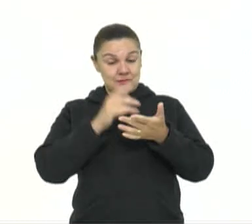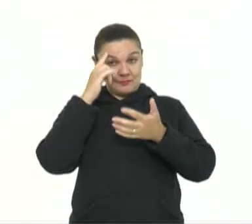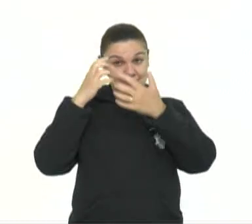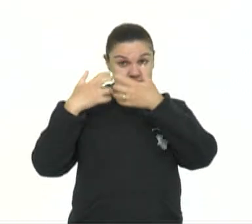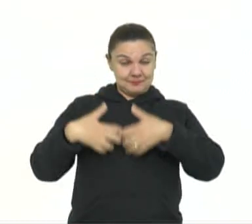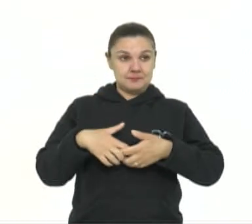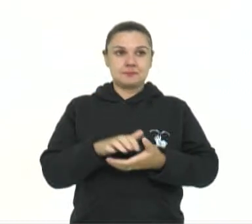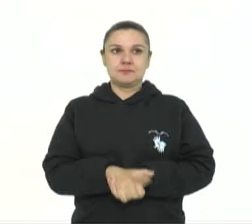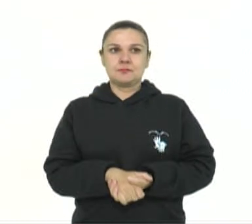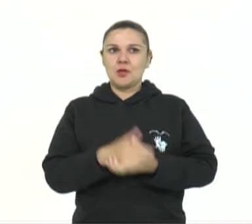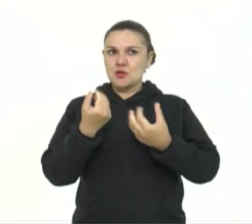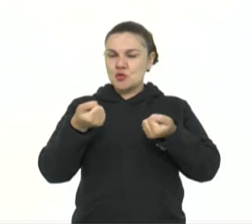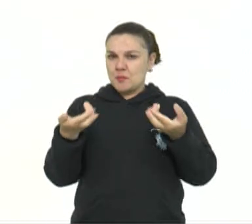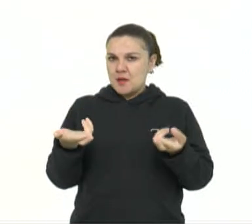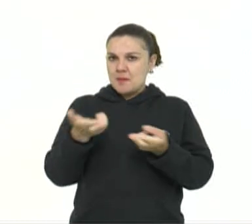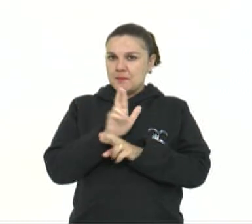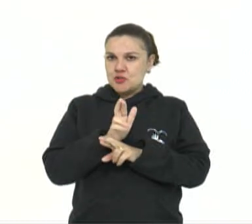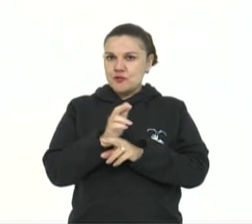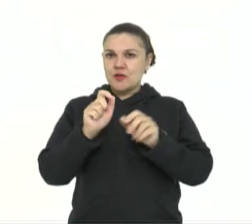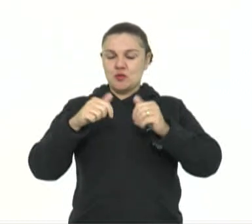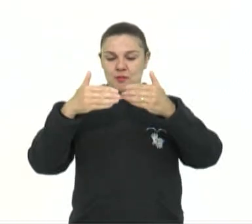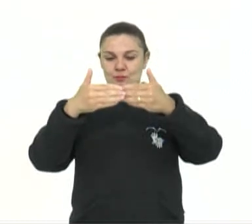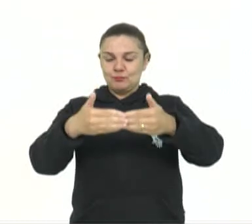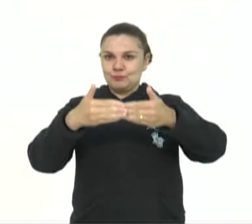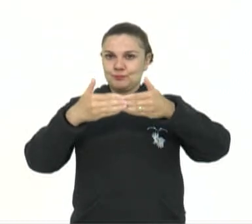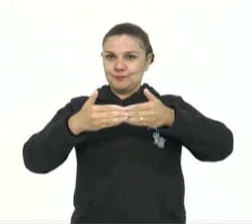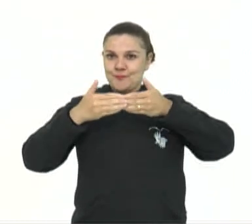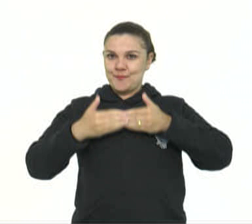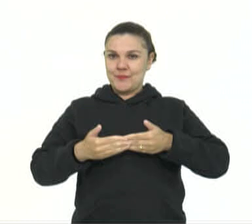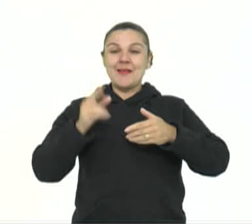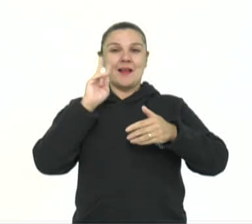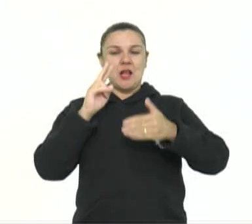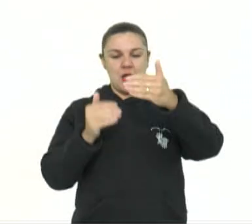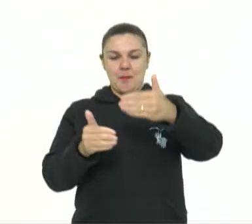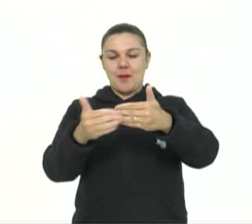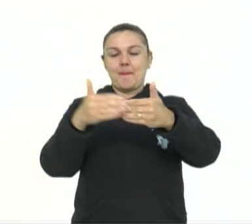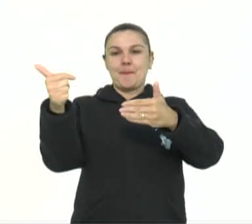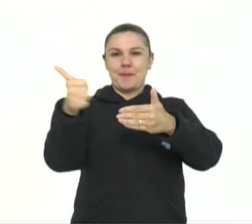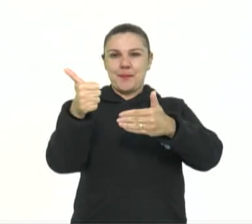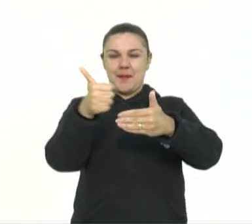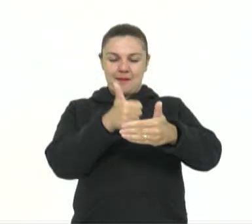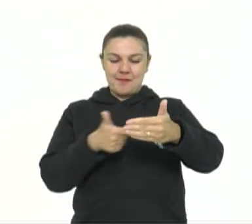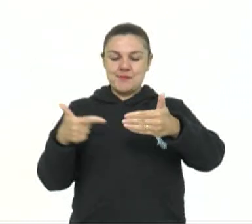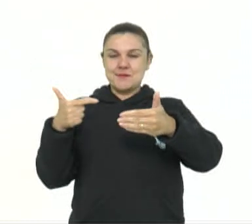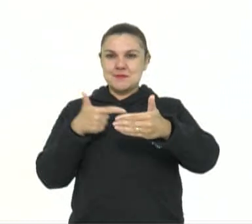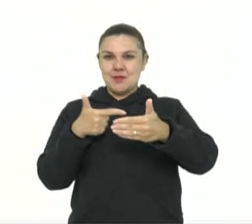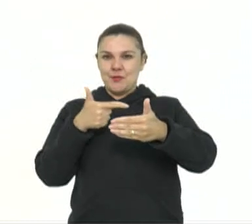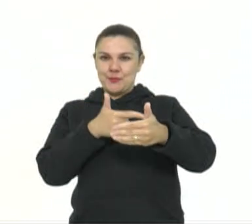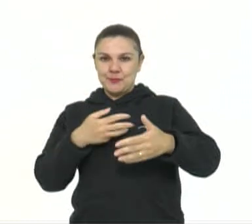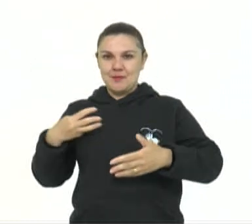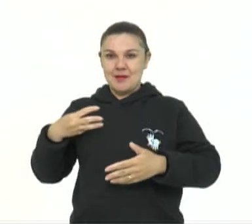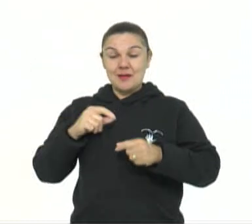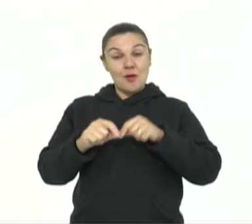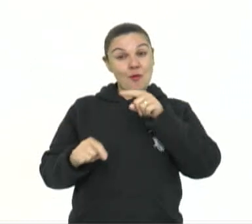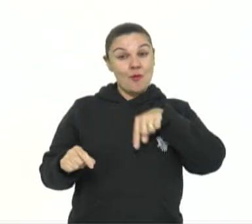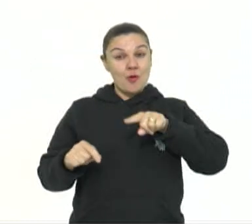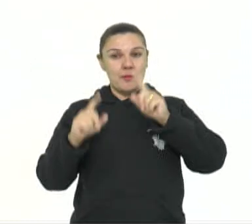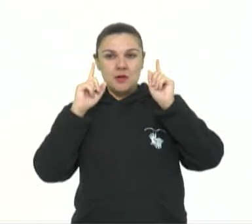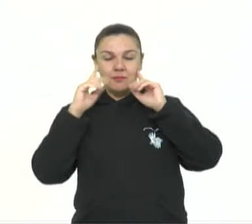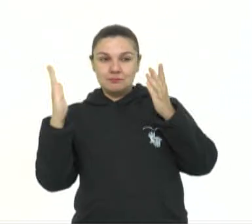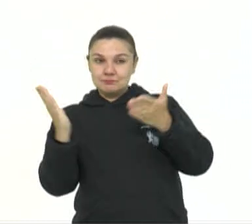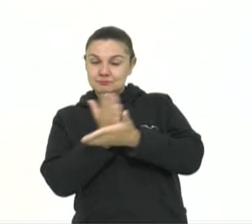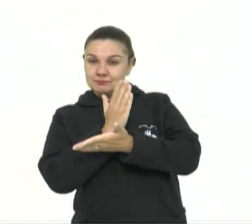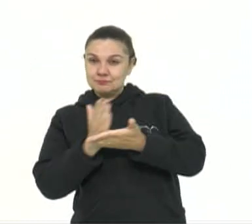pensar. Em relação à perspectiva agora, tá? Primeiro plano, segundo plano, como nós podemos classificar